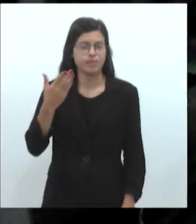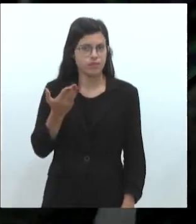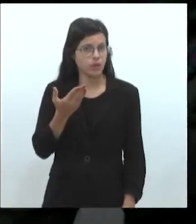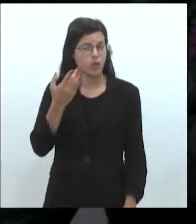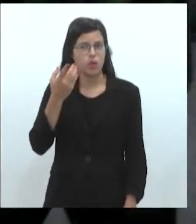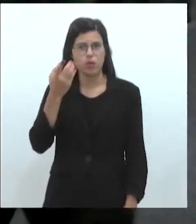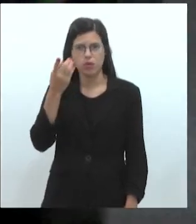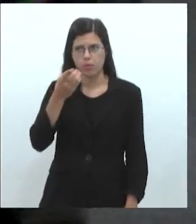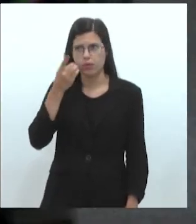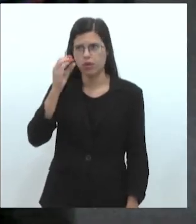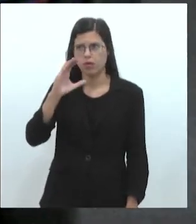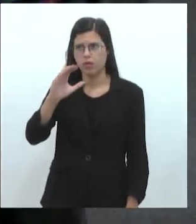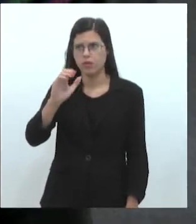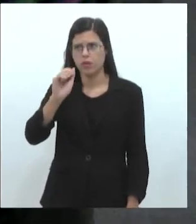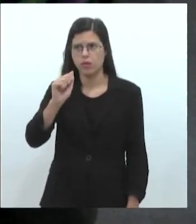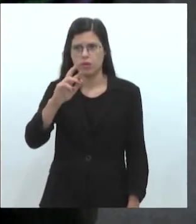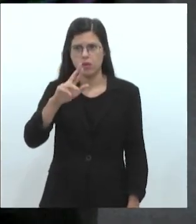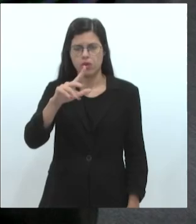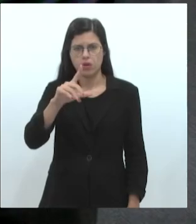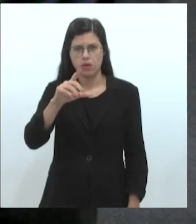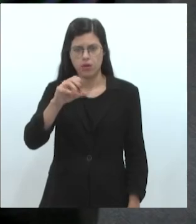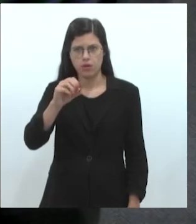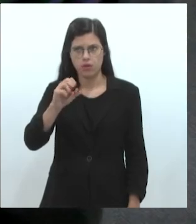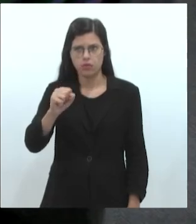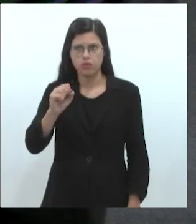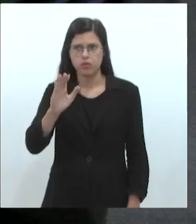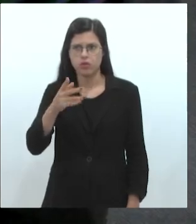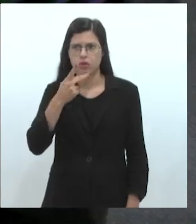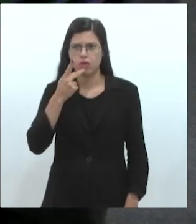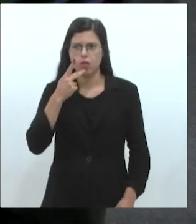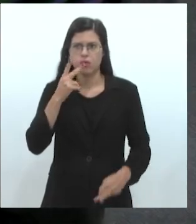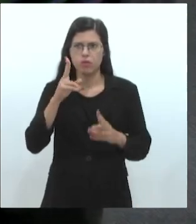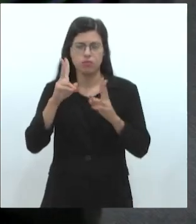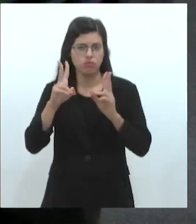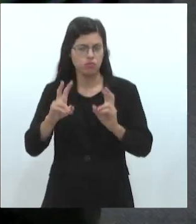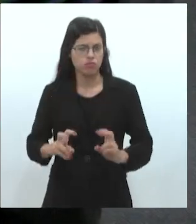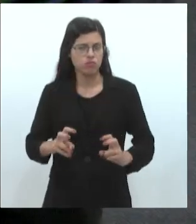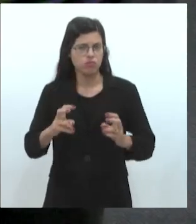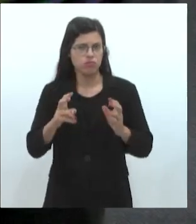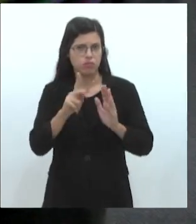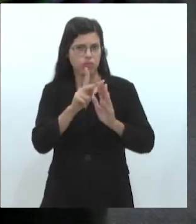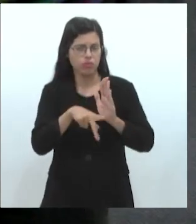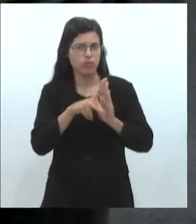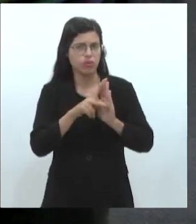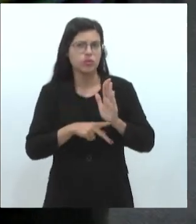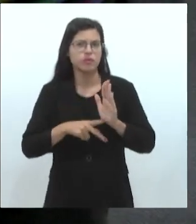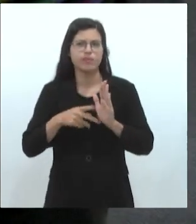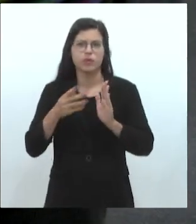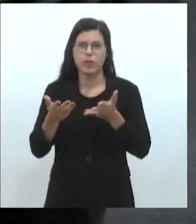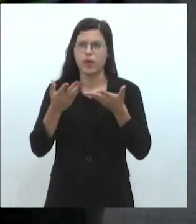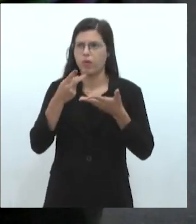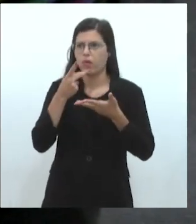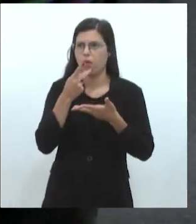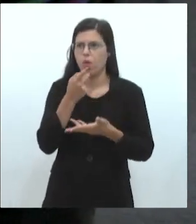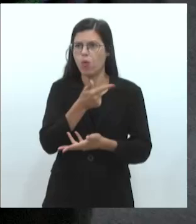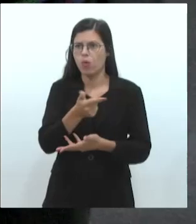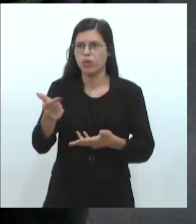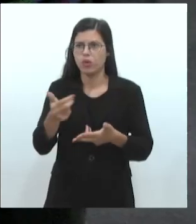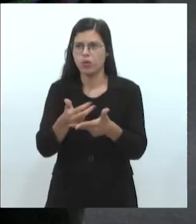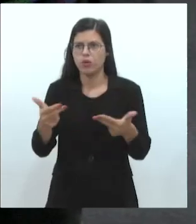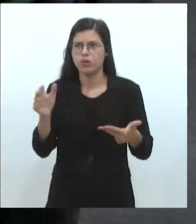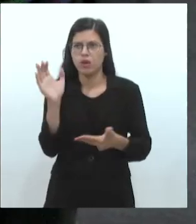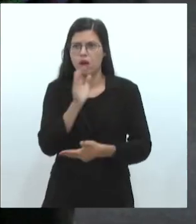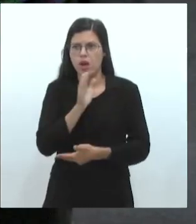falou sobre o projeto, mas eu quero falar sobre outra coisa rápida também, porque isso é muito importante para o parlamento, sobre